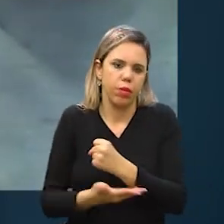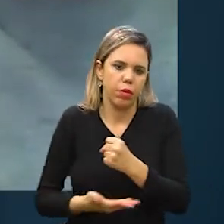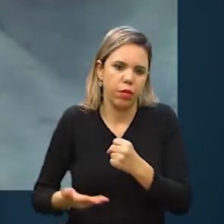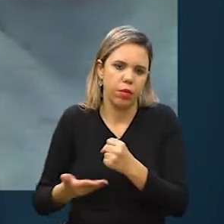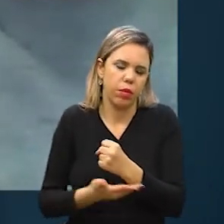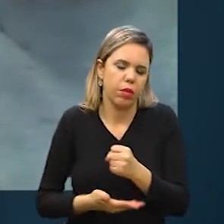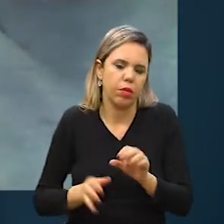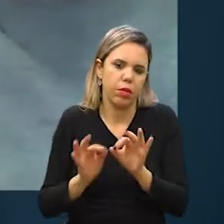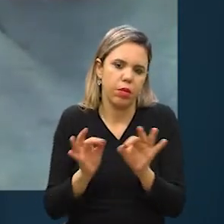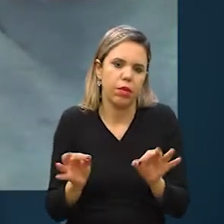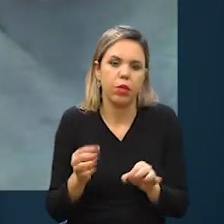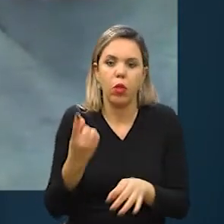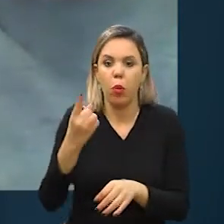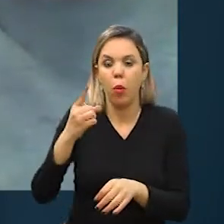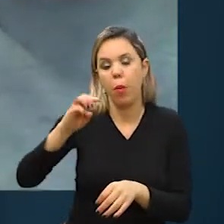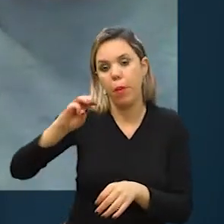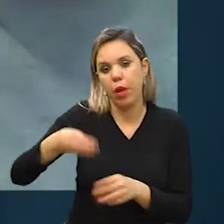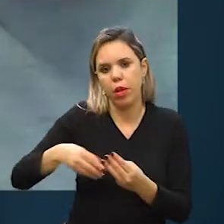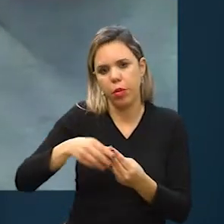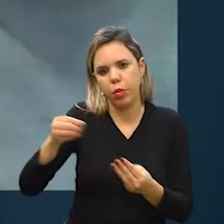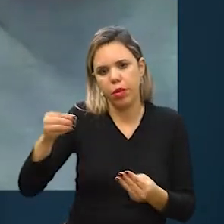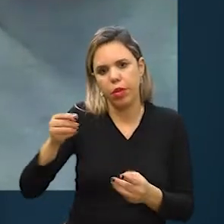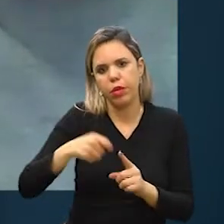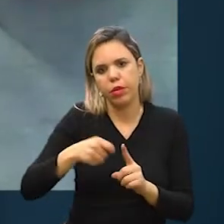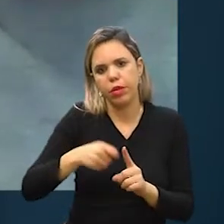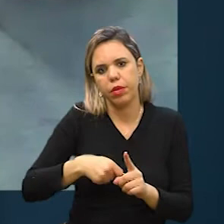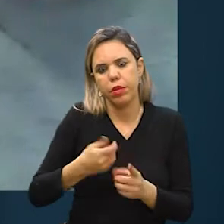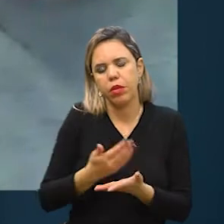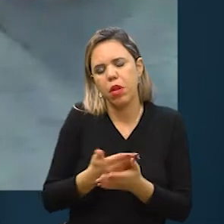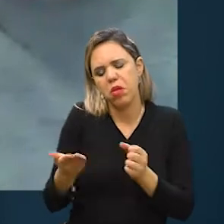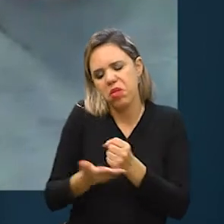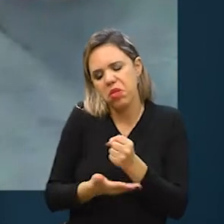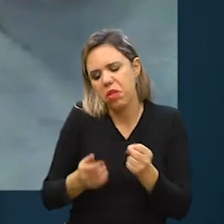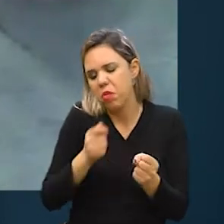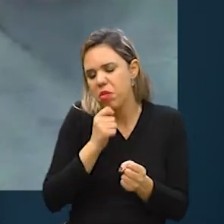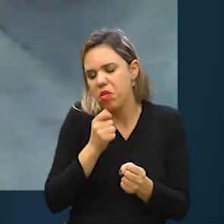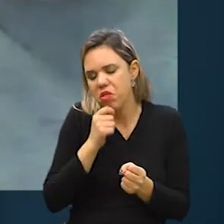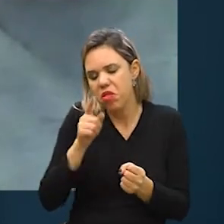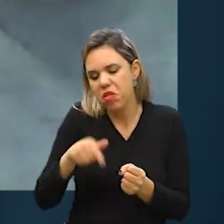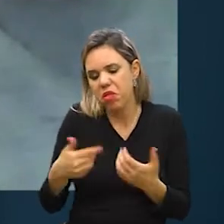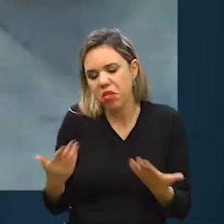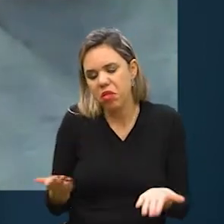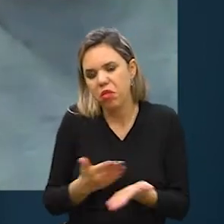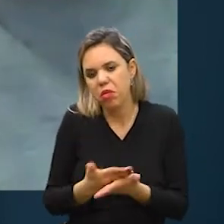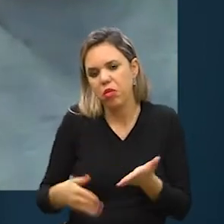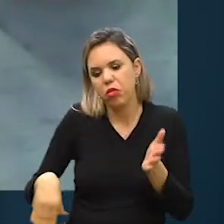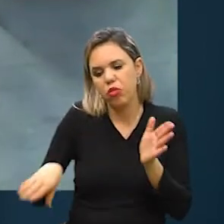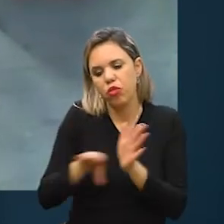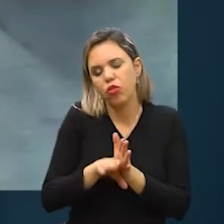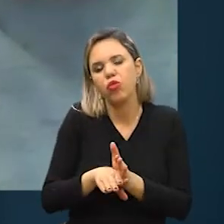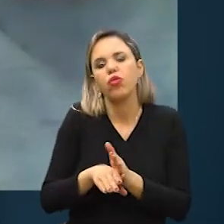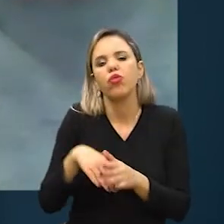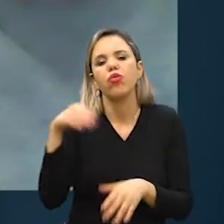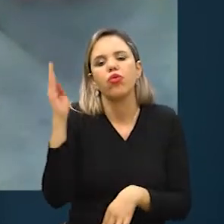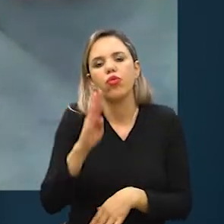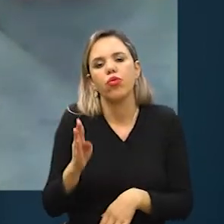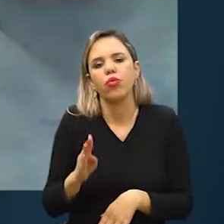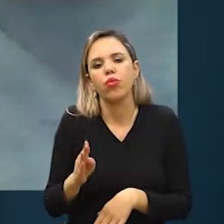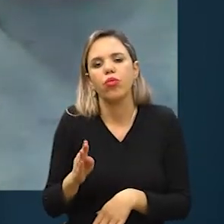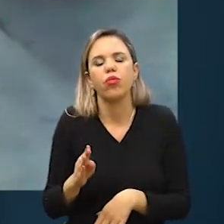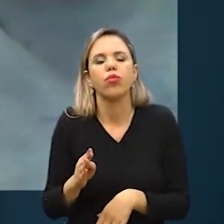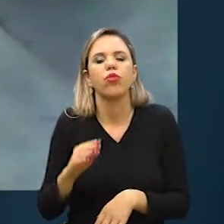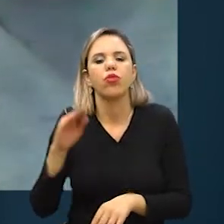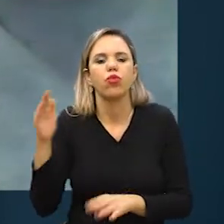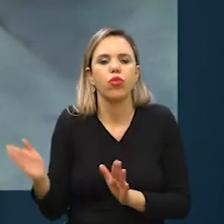pequeno distribuidor, você vê, faturando $1 milhão por mês, eu era um pequeno distribuidor. E aí começou a chegar no Brasil os